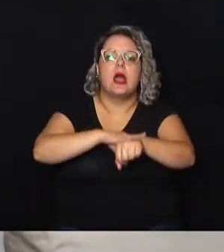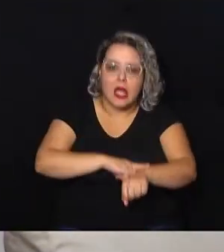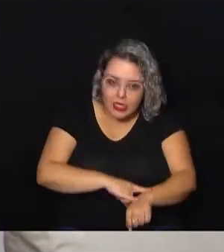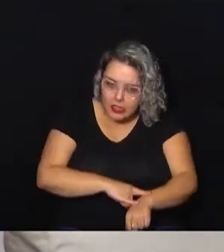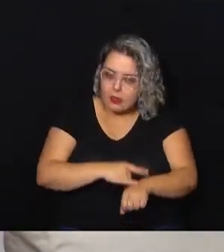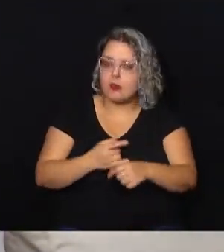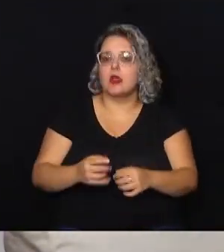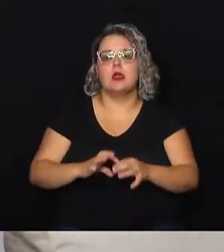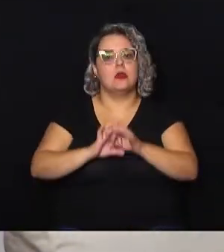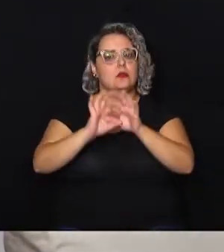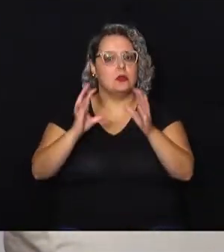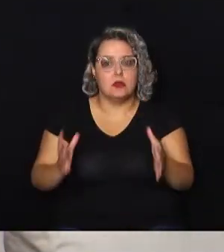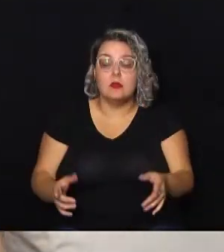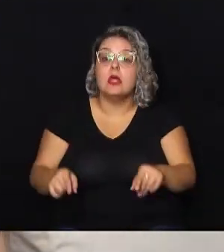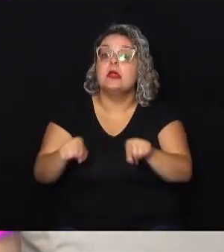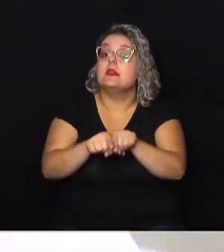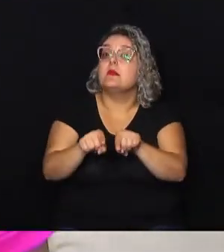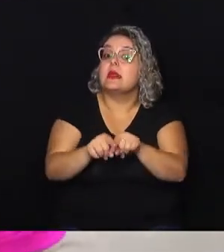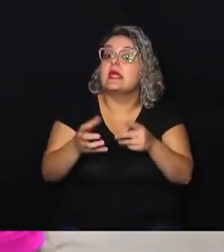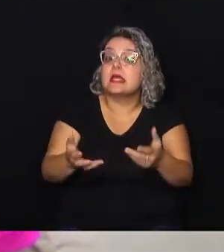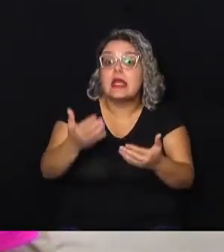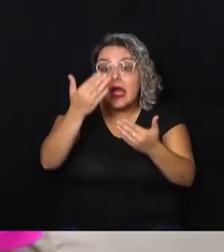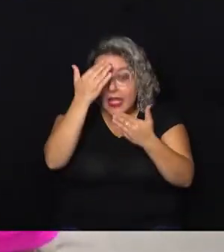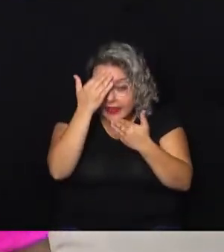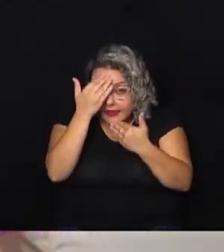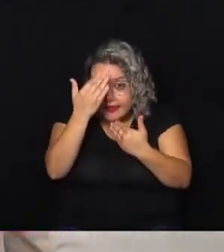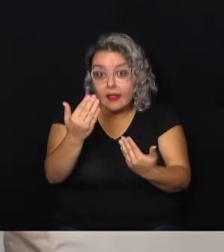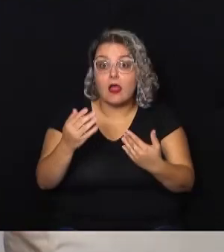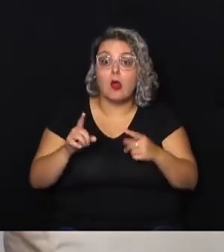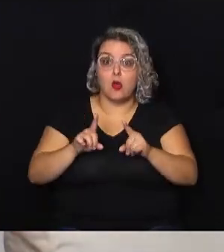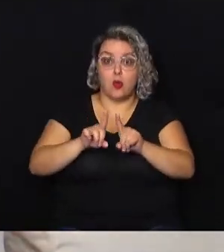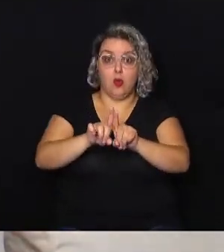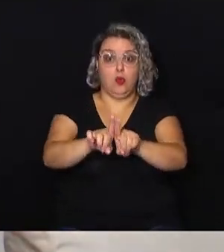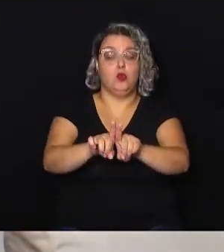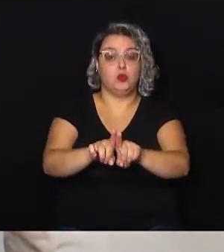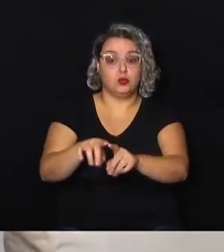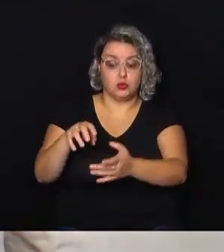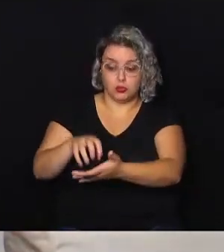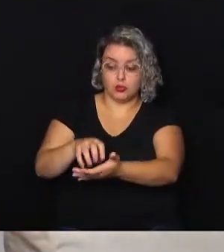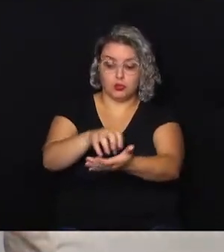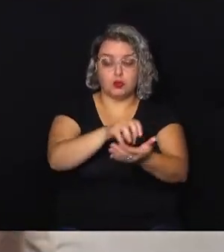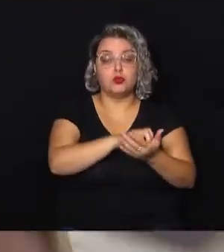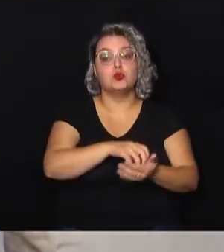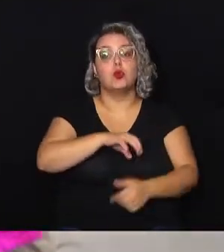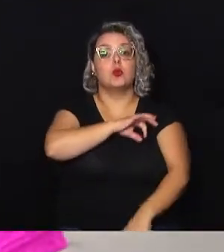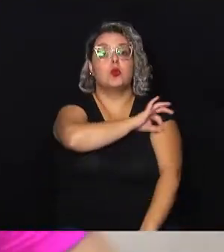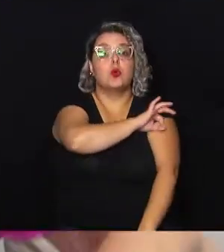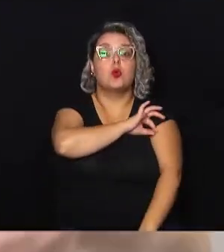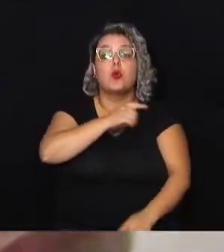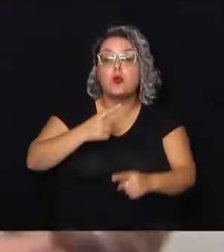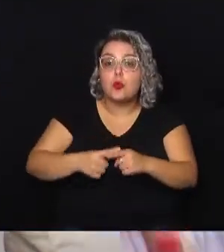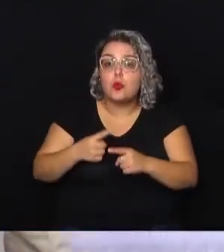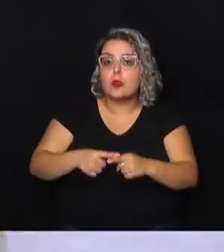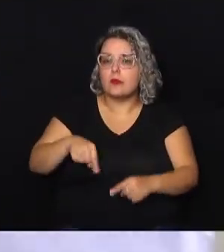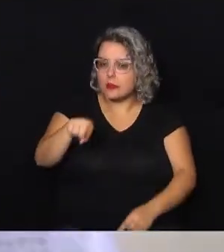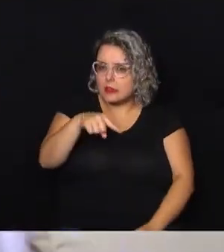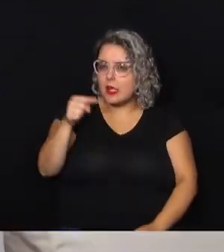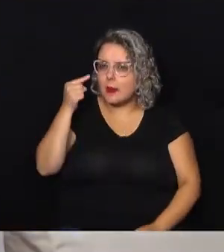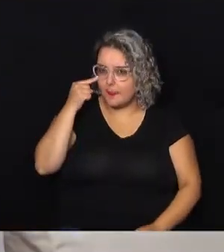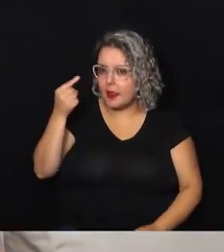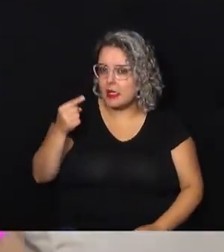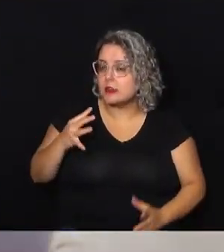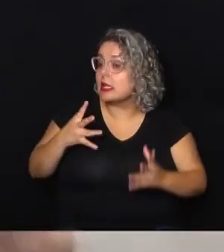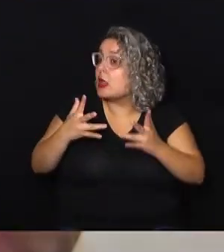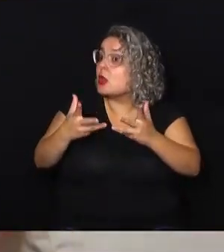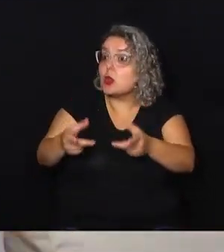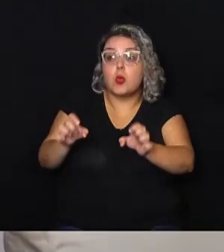suficiente. Também a gente quer agradecer demais a parcerias com os órgãos da prefeitura, porque vocês imaginam toda a estrutura que